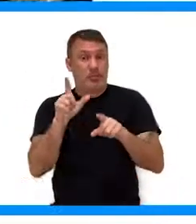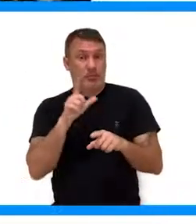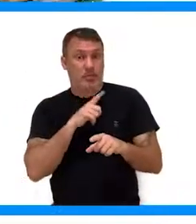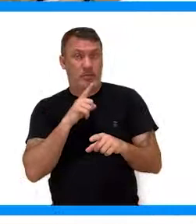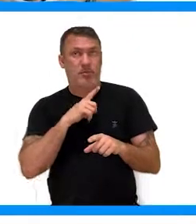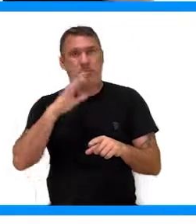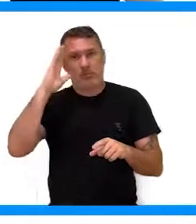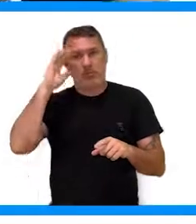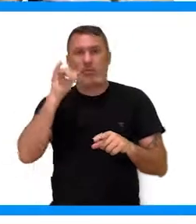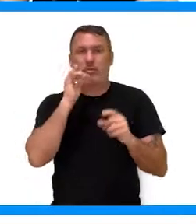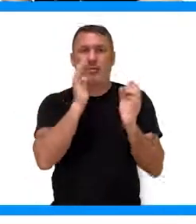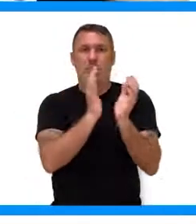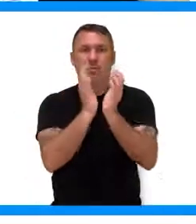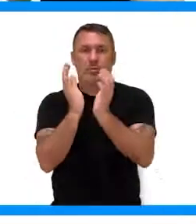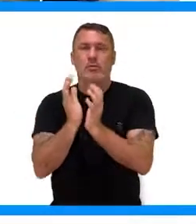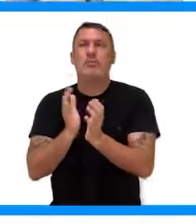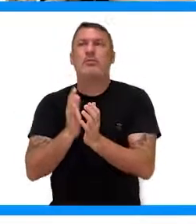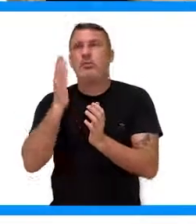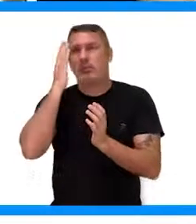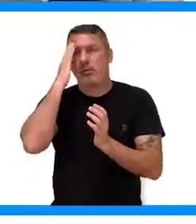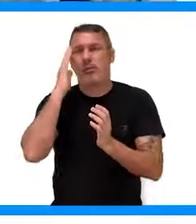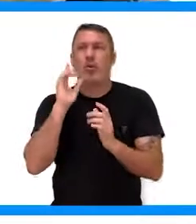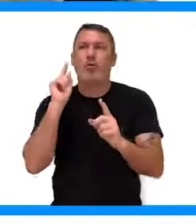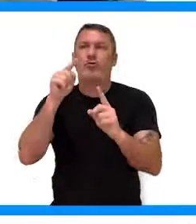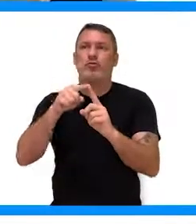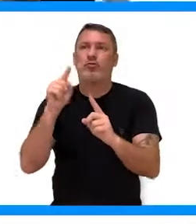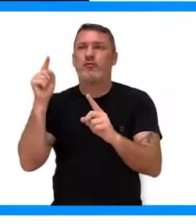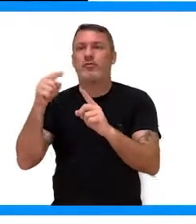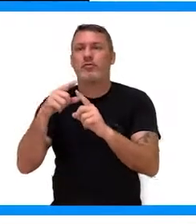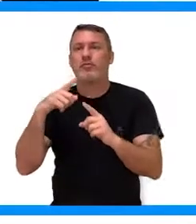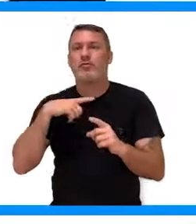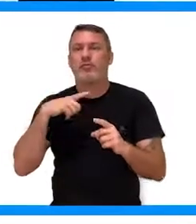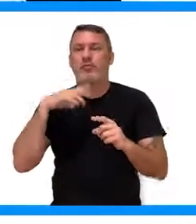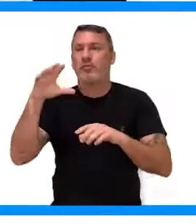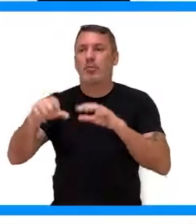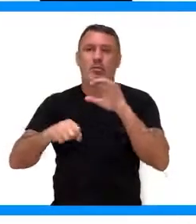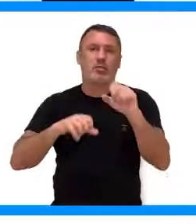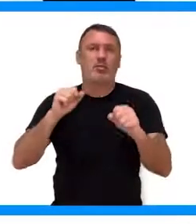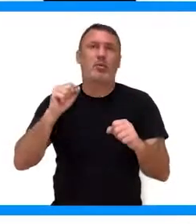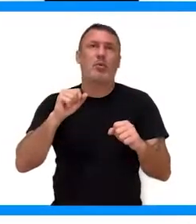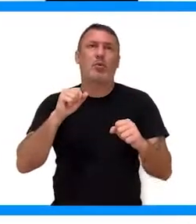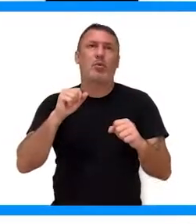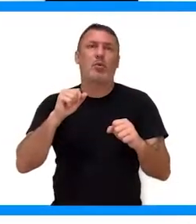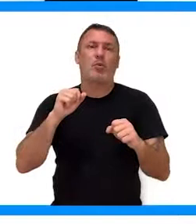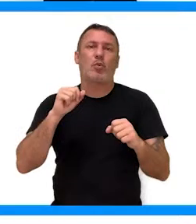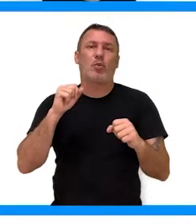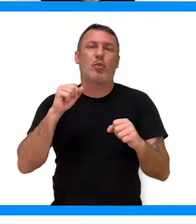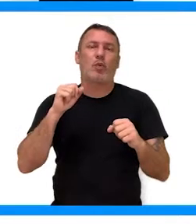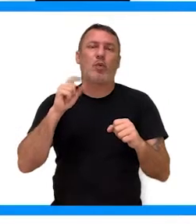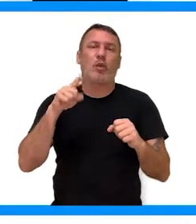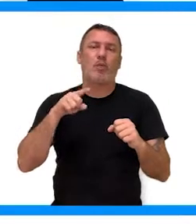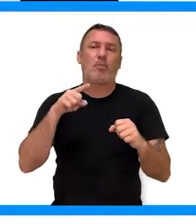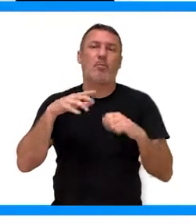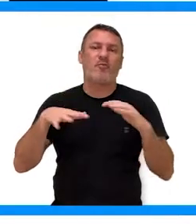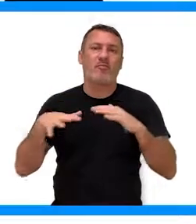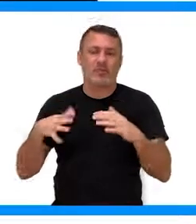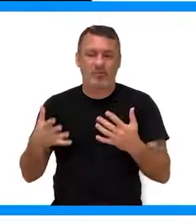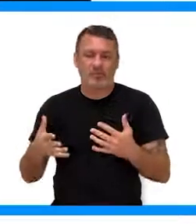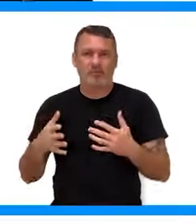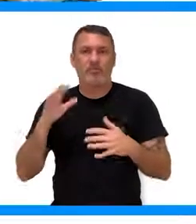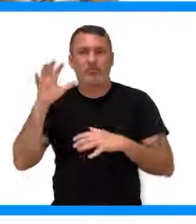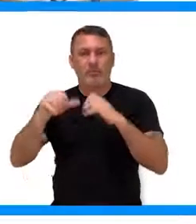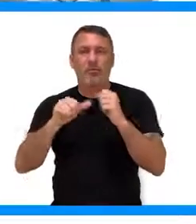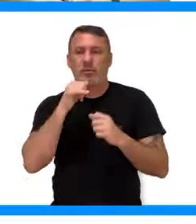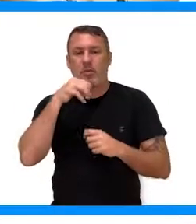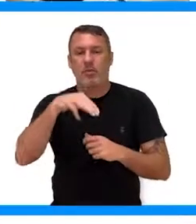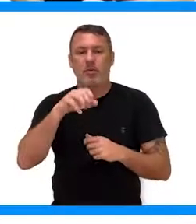fato, grupos, movimentos que buscam isso, que se envolvem diretamente nessa luta, que é justamente, por